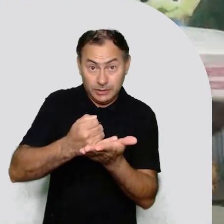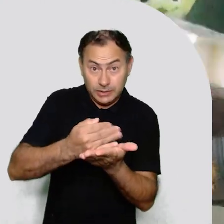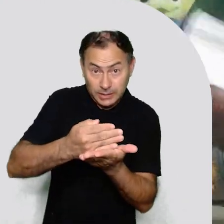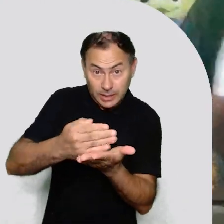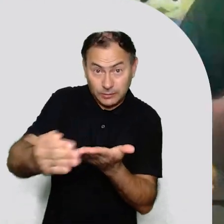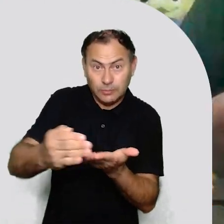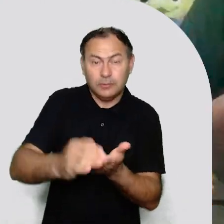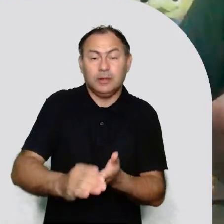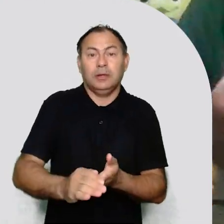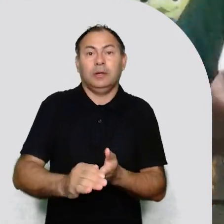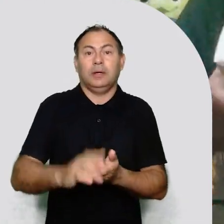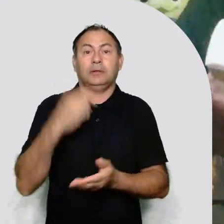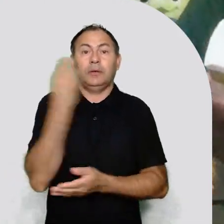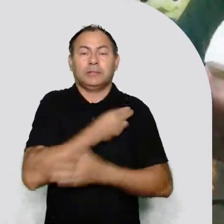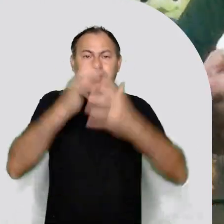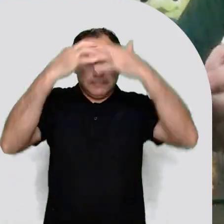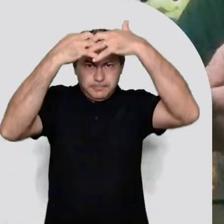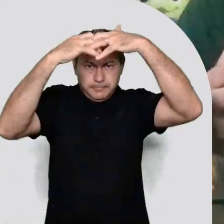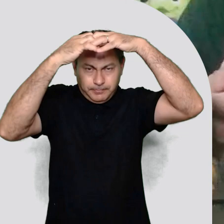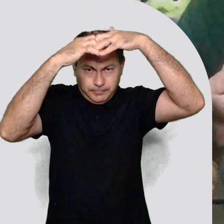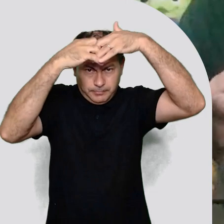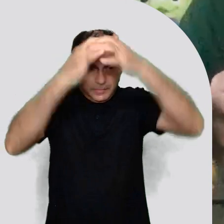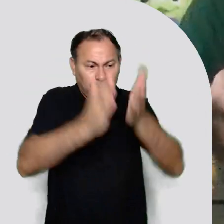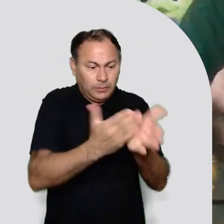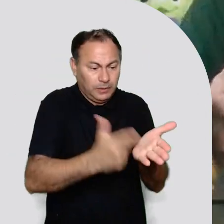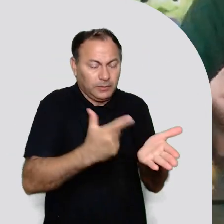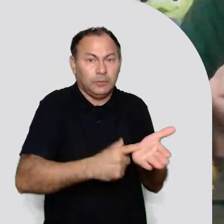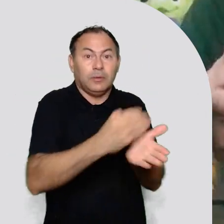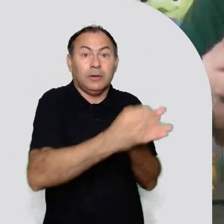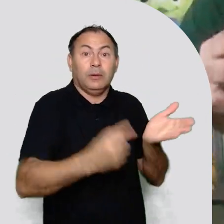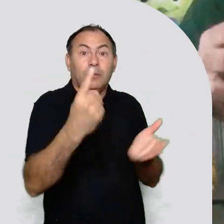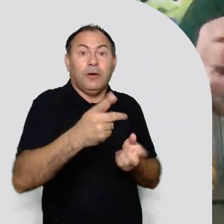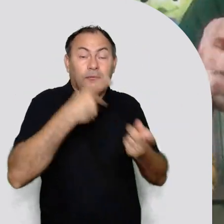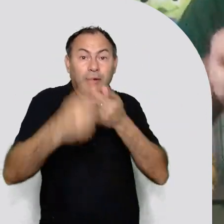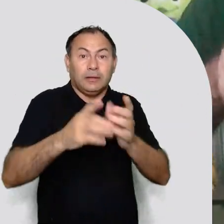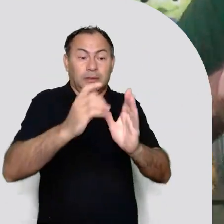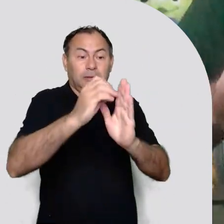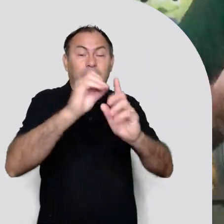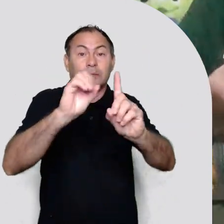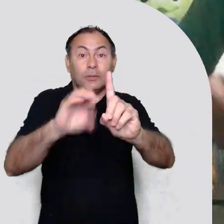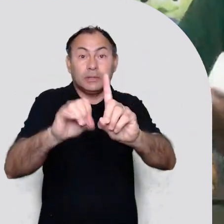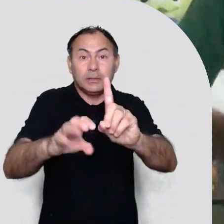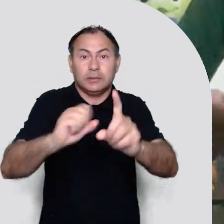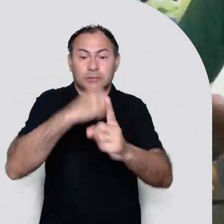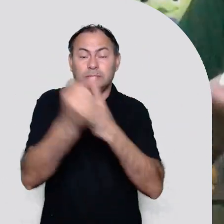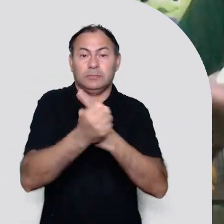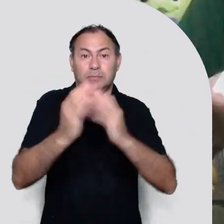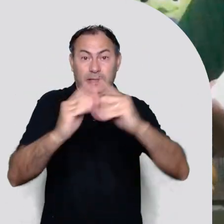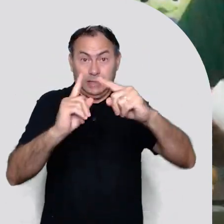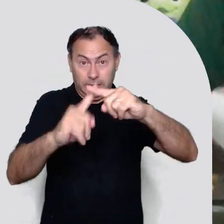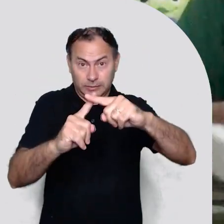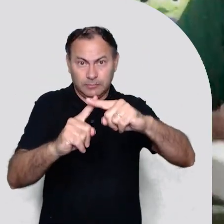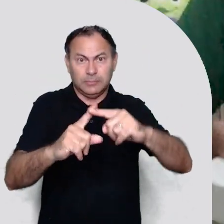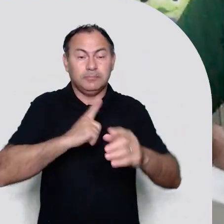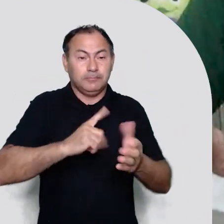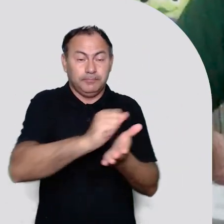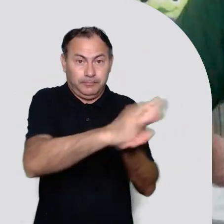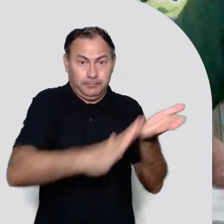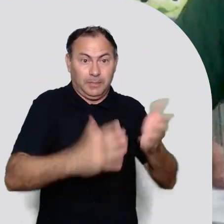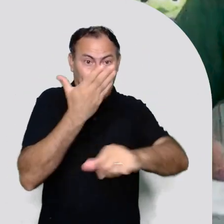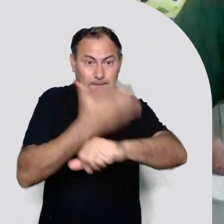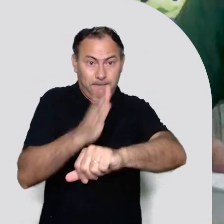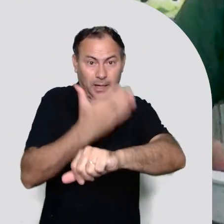iniciando, então, a nossa reflexão do livro, no capítulo 1, que fala sobre a doutrina social da igreja, a gente tem uma